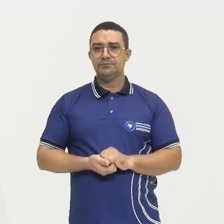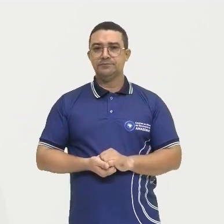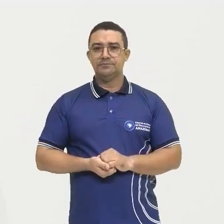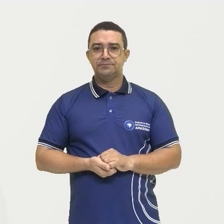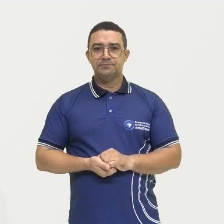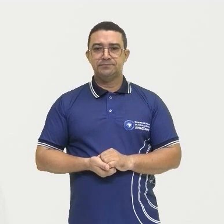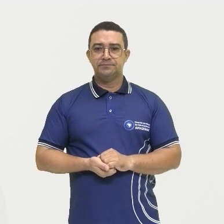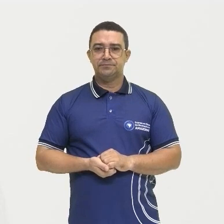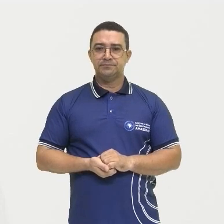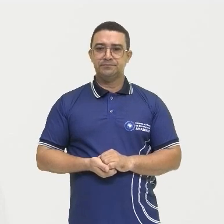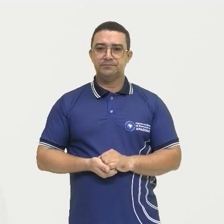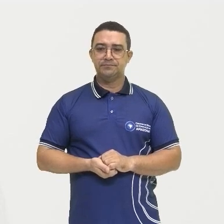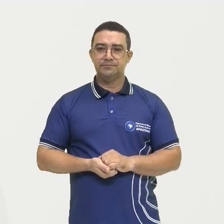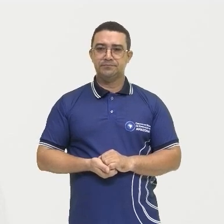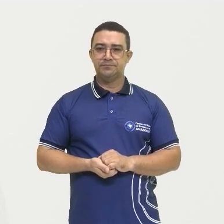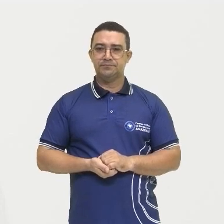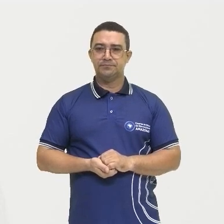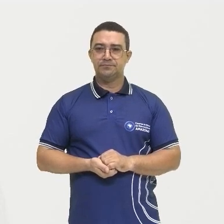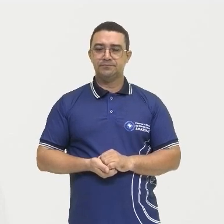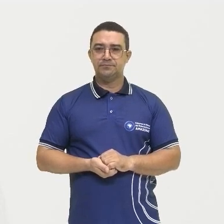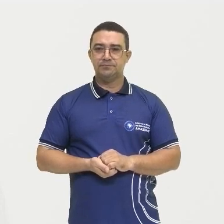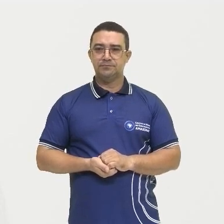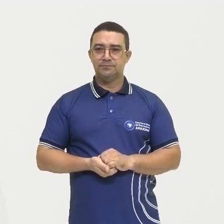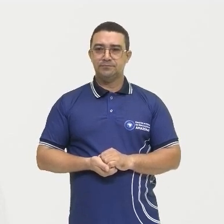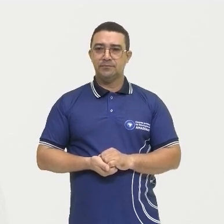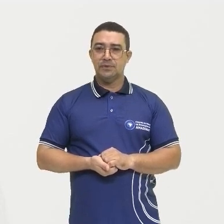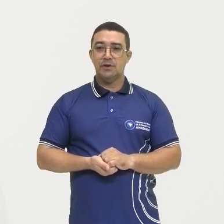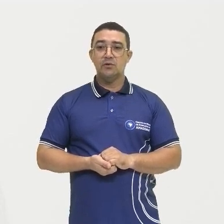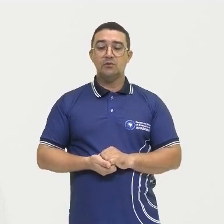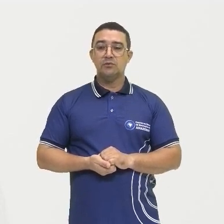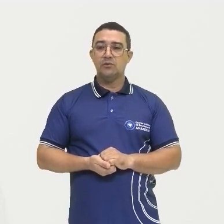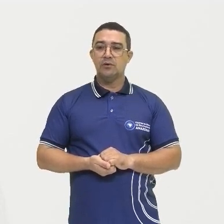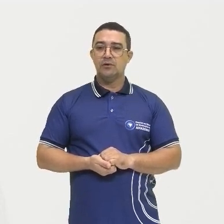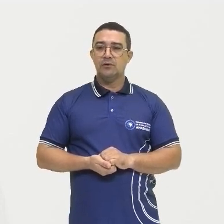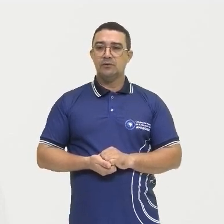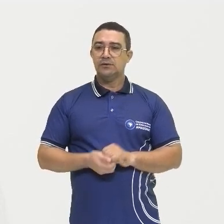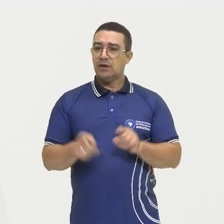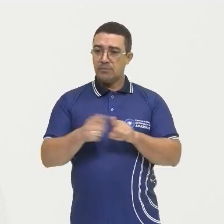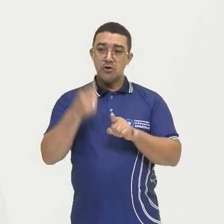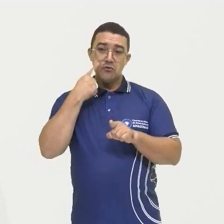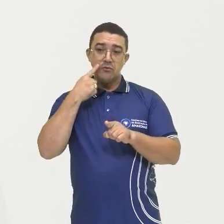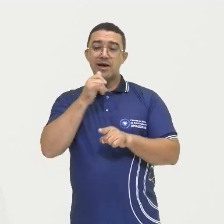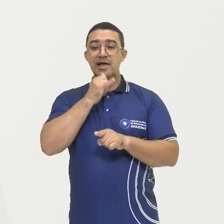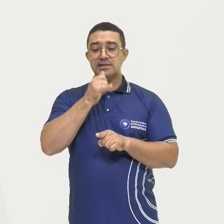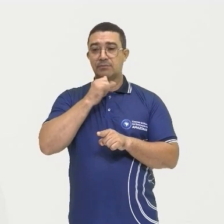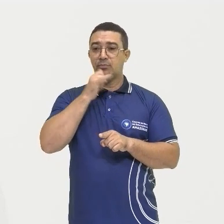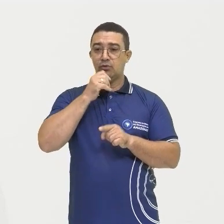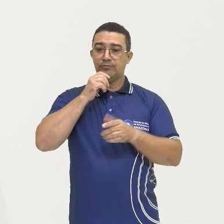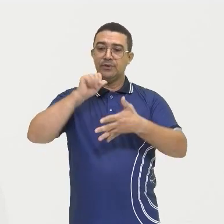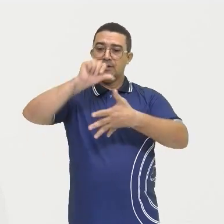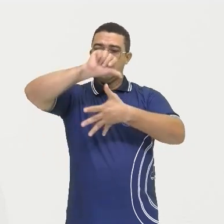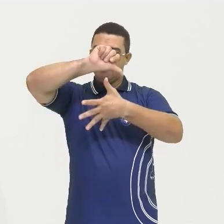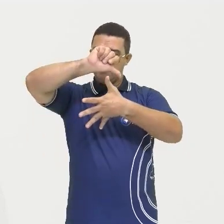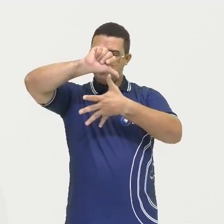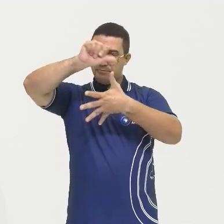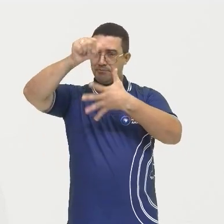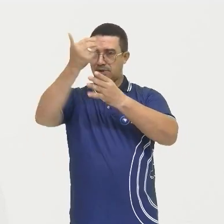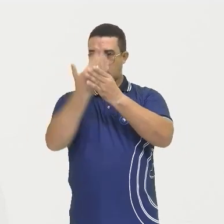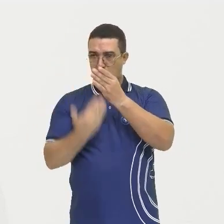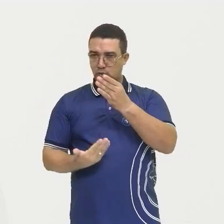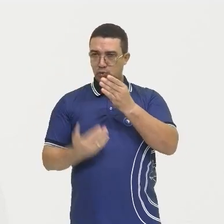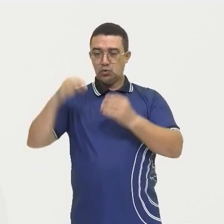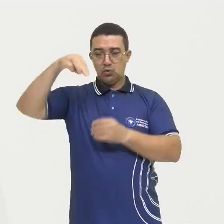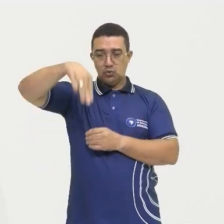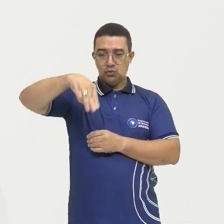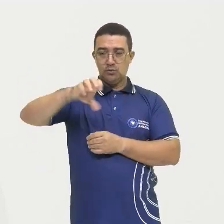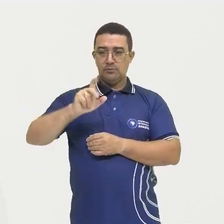certo? A gente viu aqui como exemplo de união aduaneira, o Mercosul. Nós vimos como exemplo de mercado